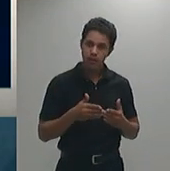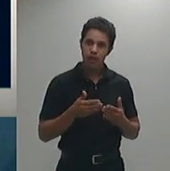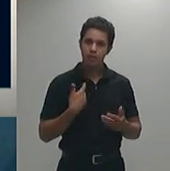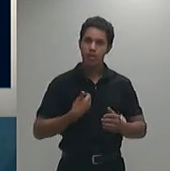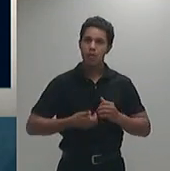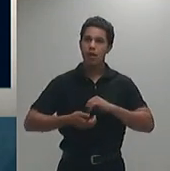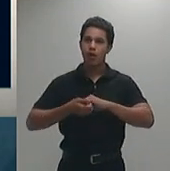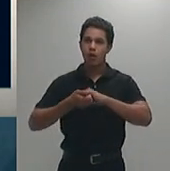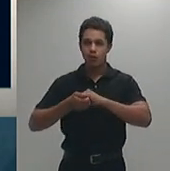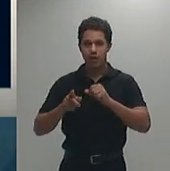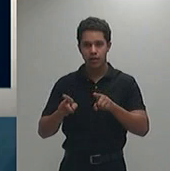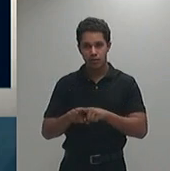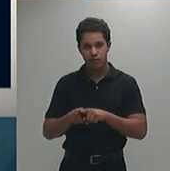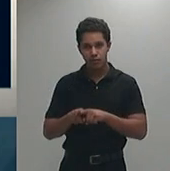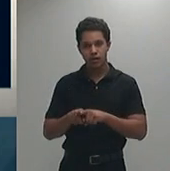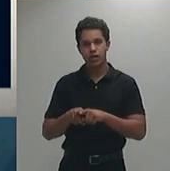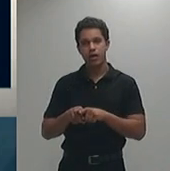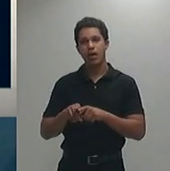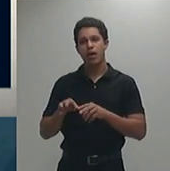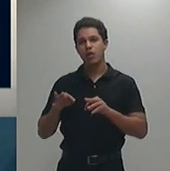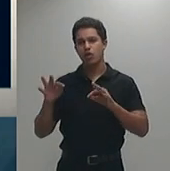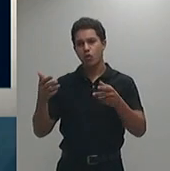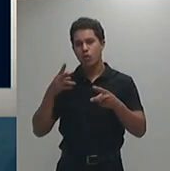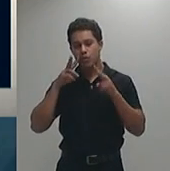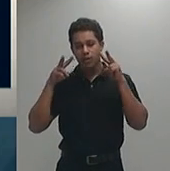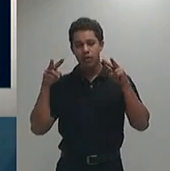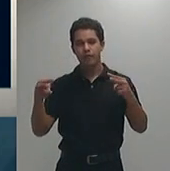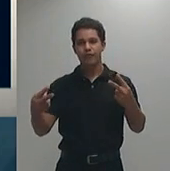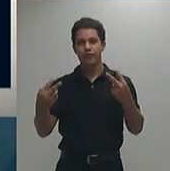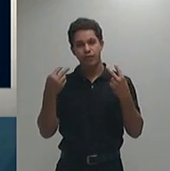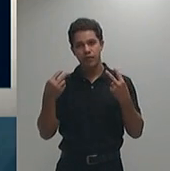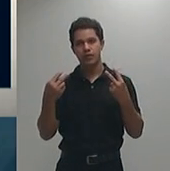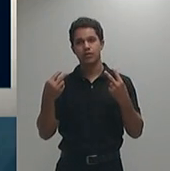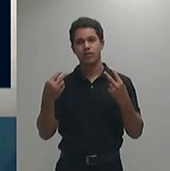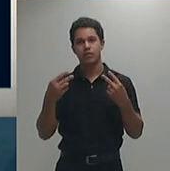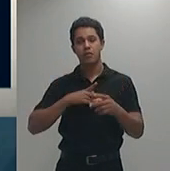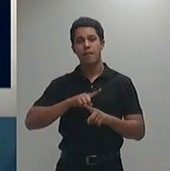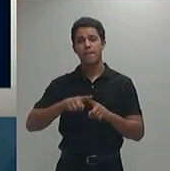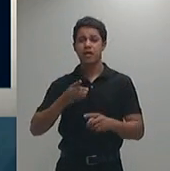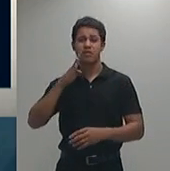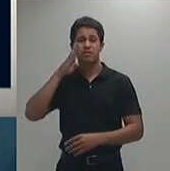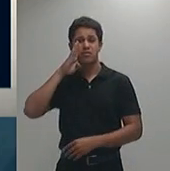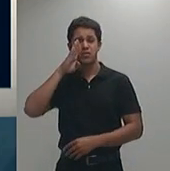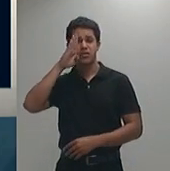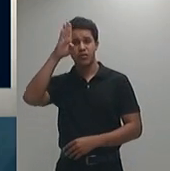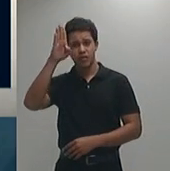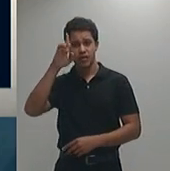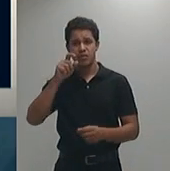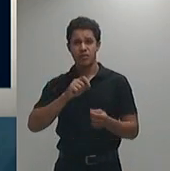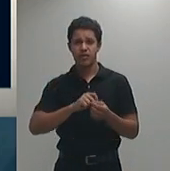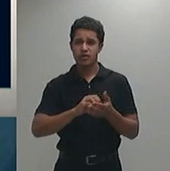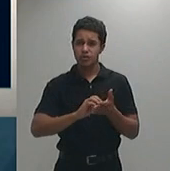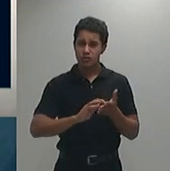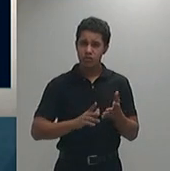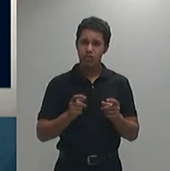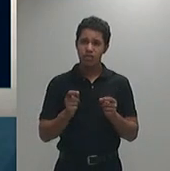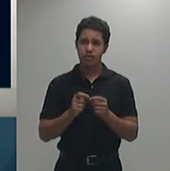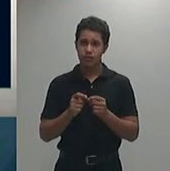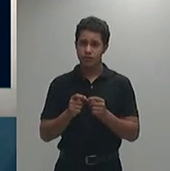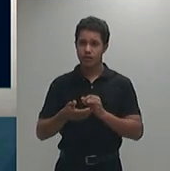as pessoas que estão nos assistindo mas principalmente para subscrever os cumprimentos que vossa excelência